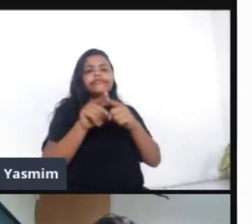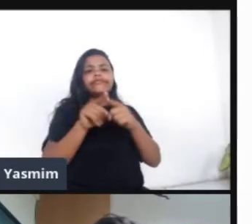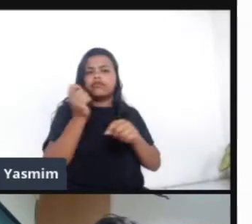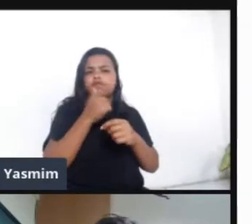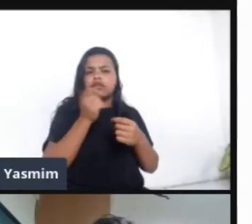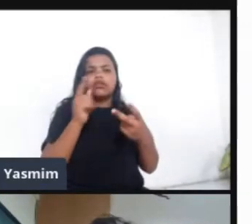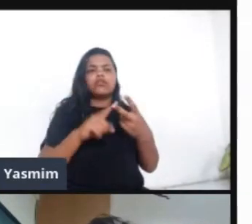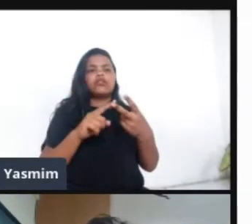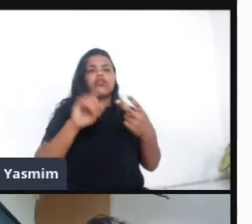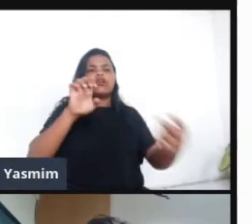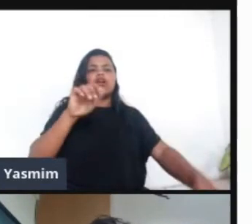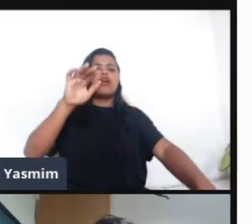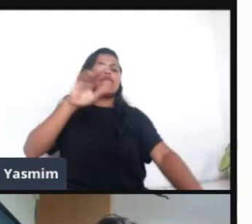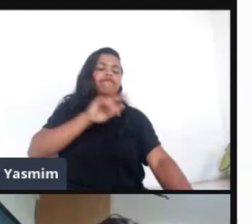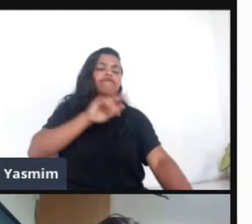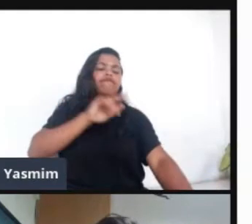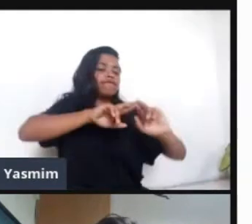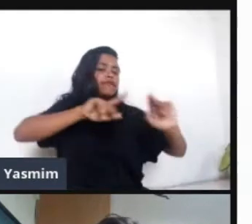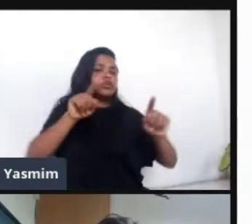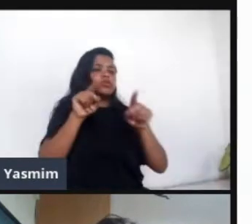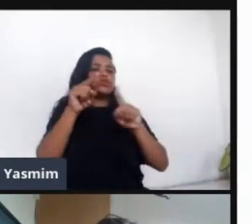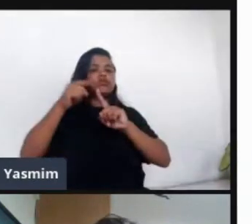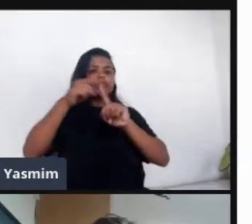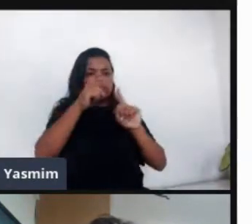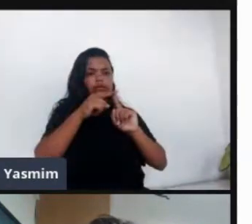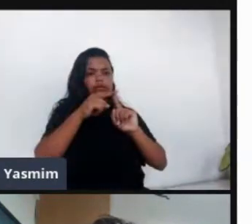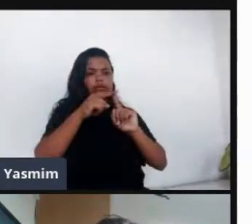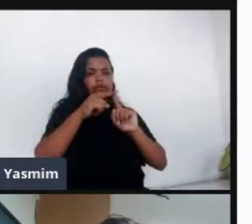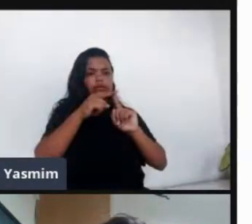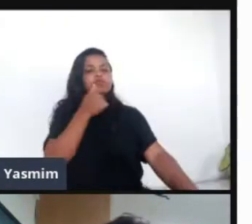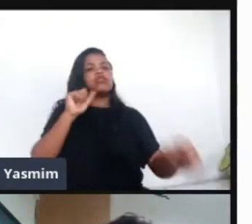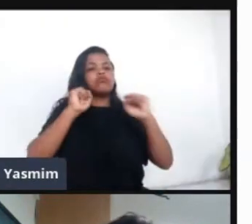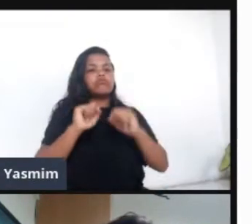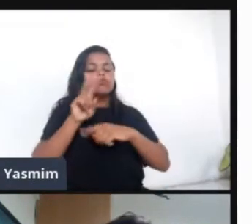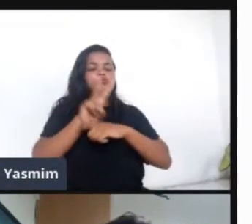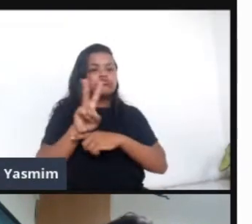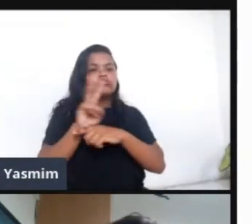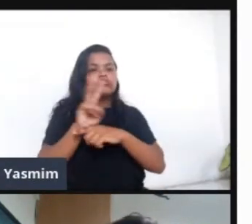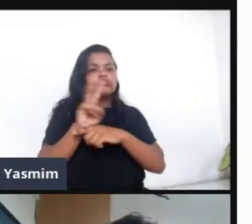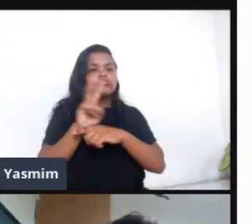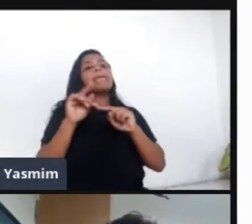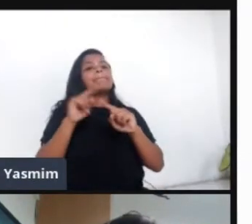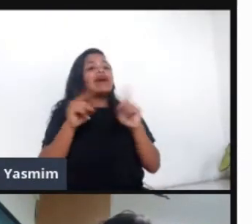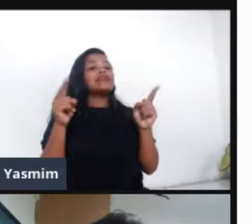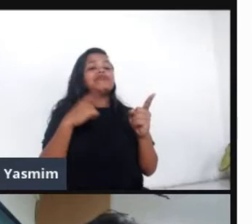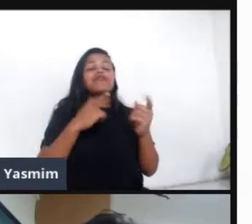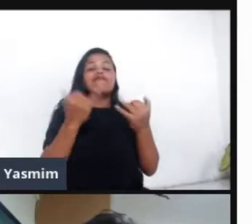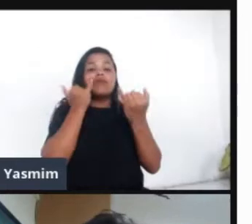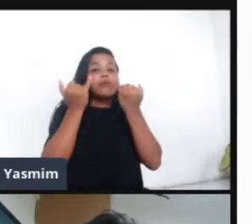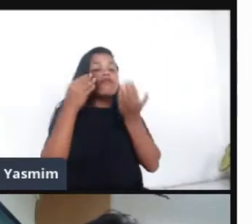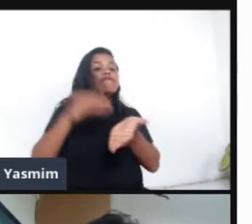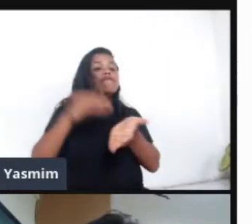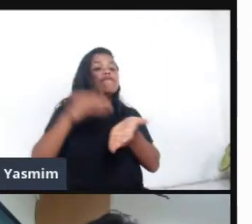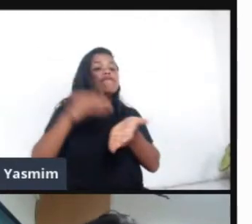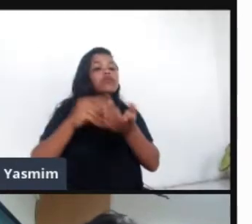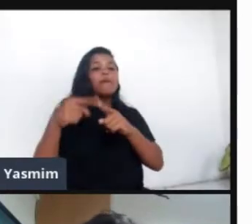mais promissor desses fármacos, mas que ainda carece de uma série de informações, porque eles não são tão, como eu posso dizer a